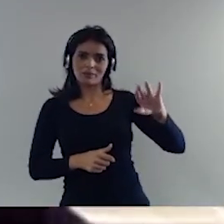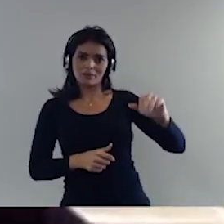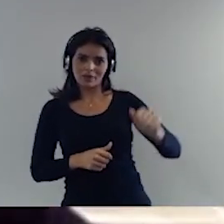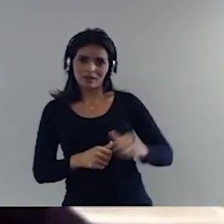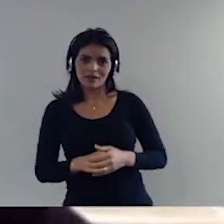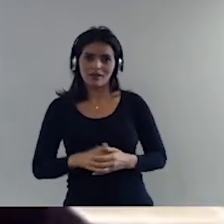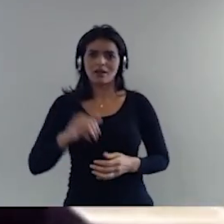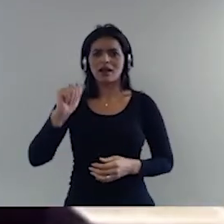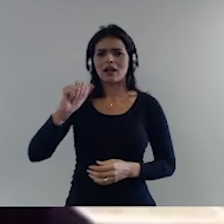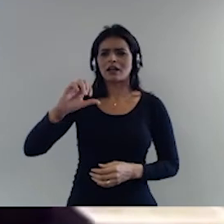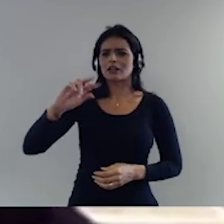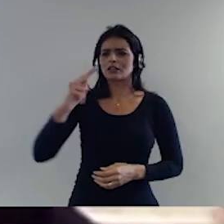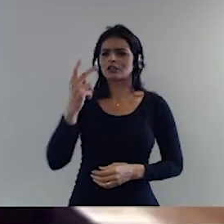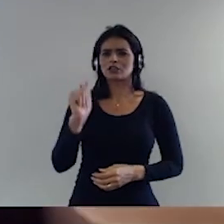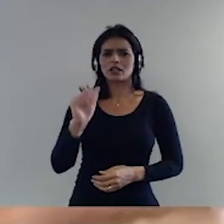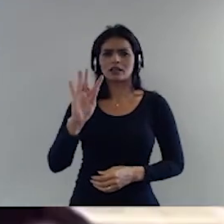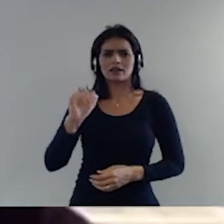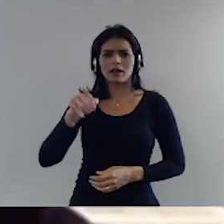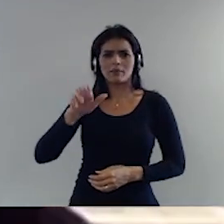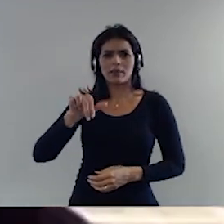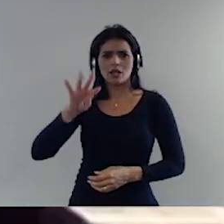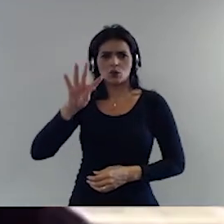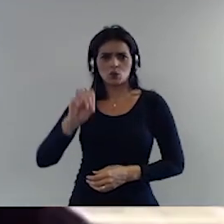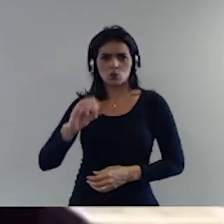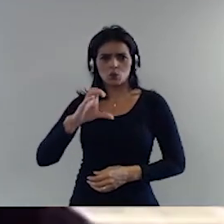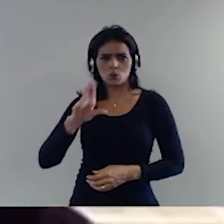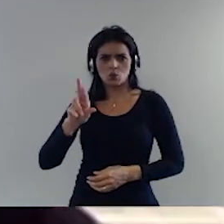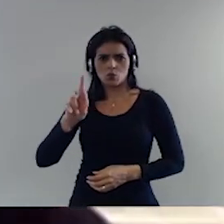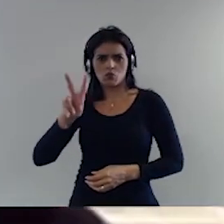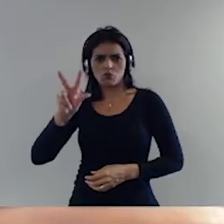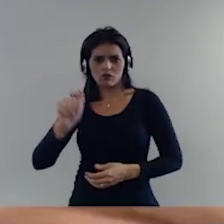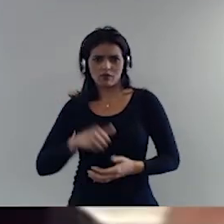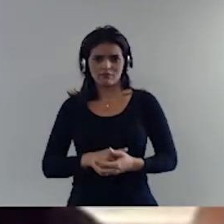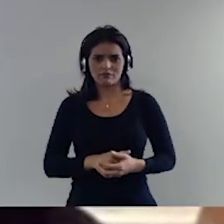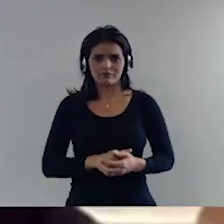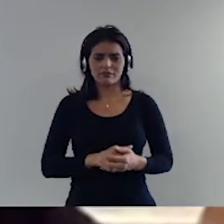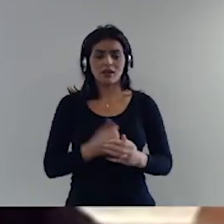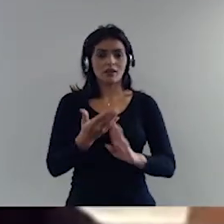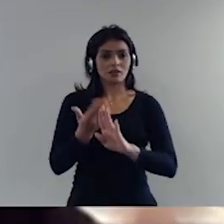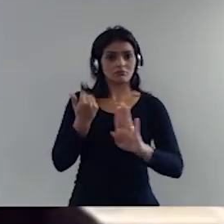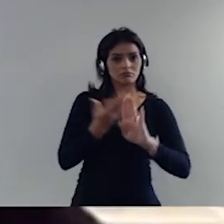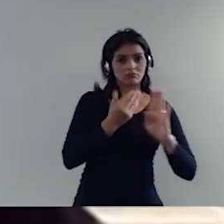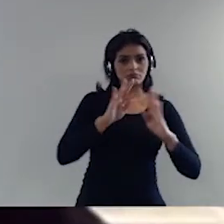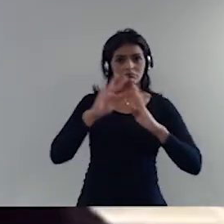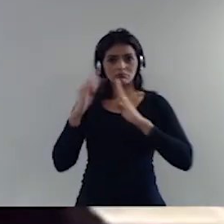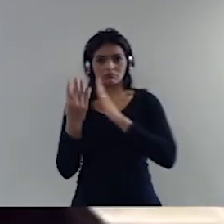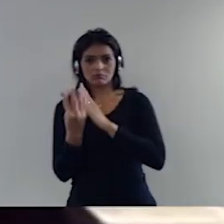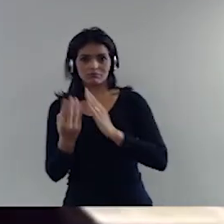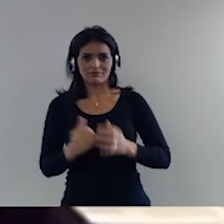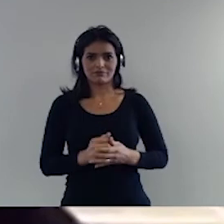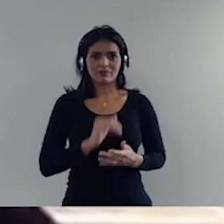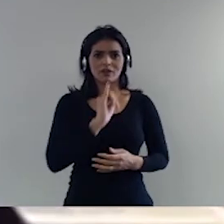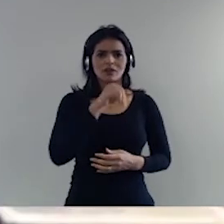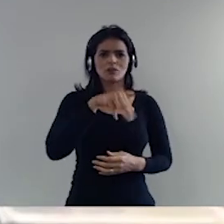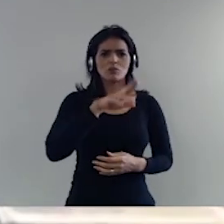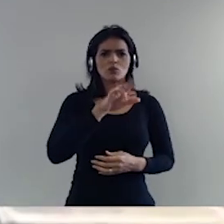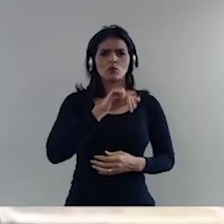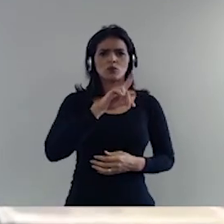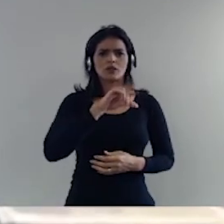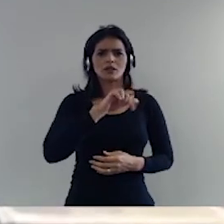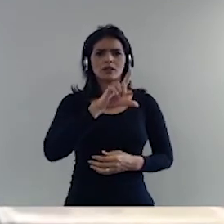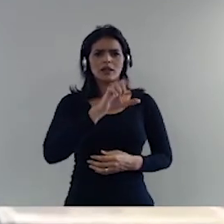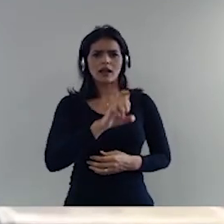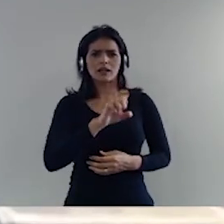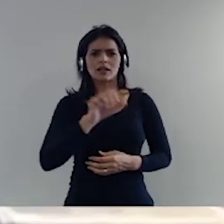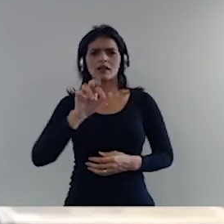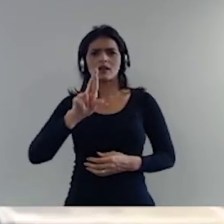achatamento da curva, isolamento social, imunidade de rebanho, como se essas fossem coisas